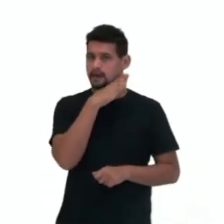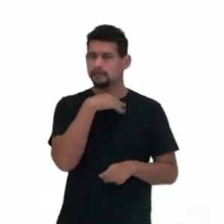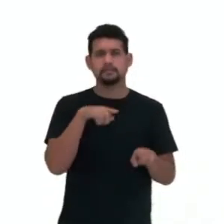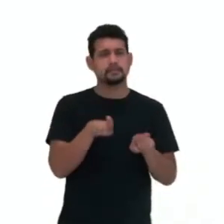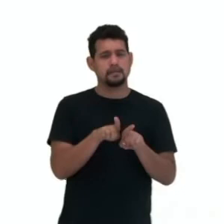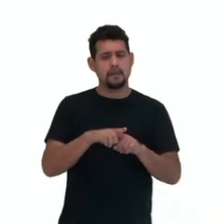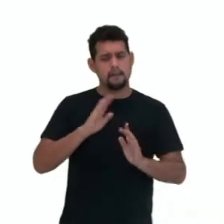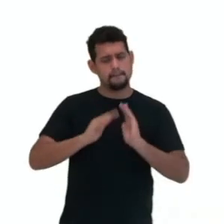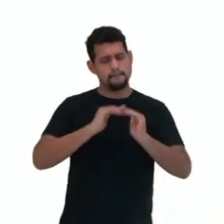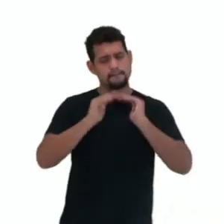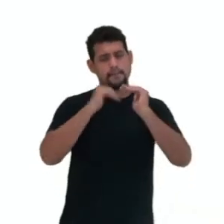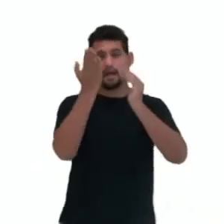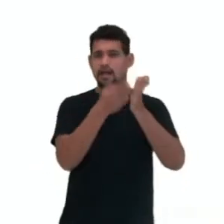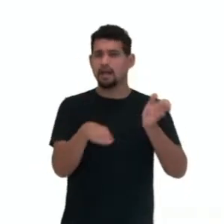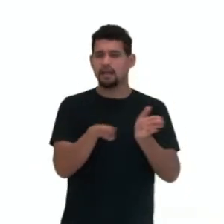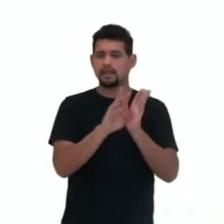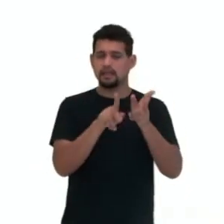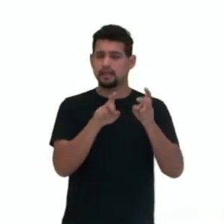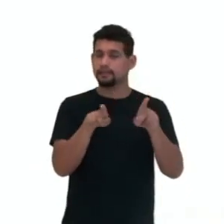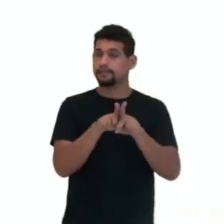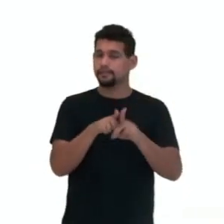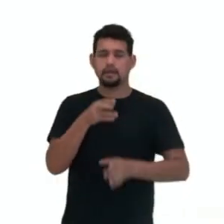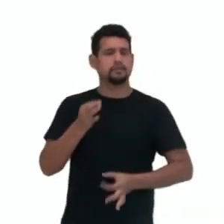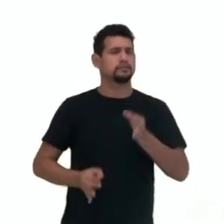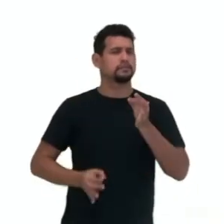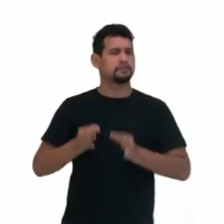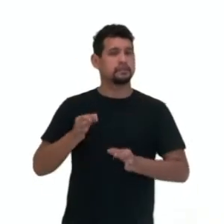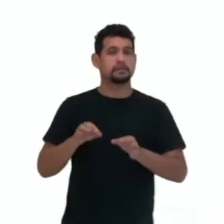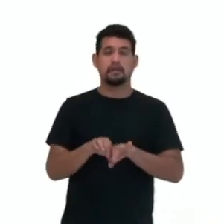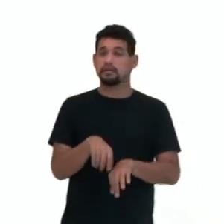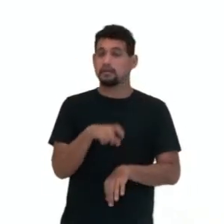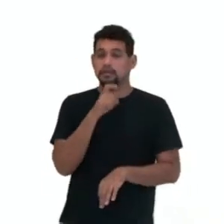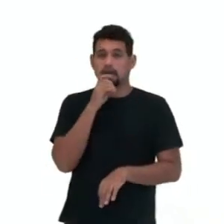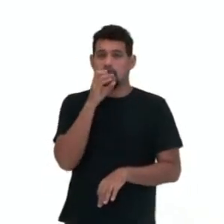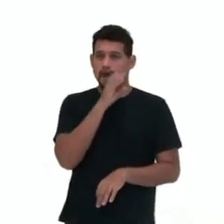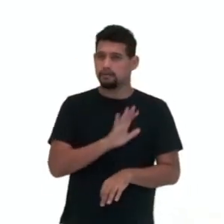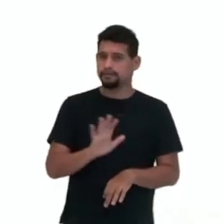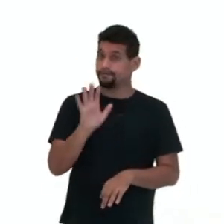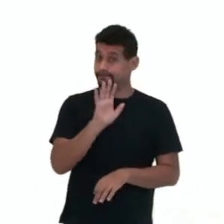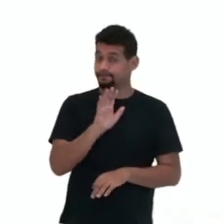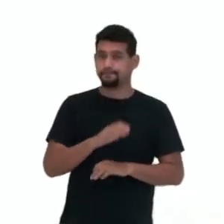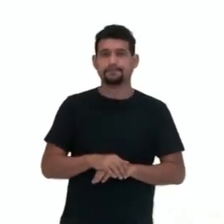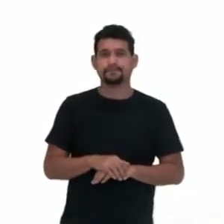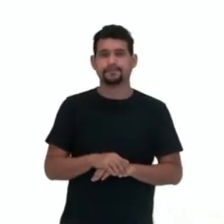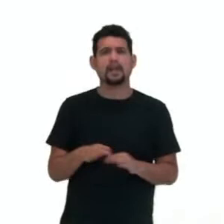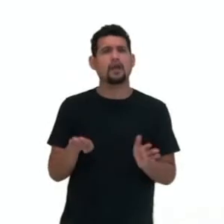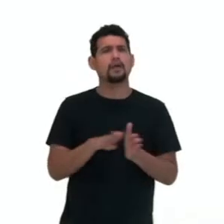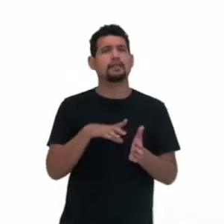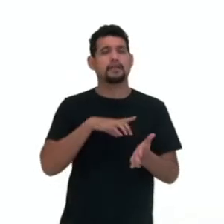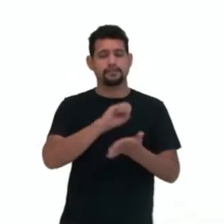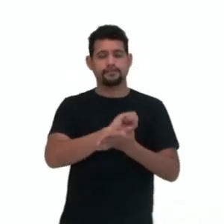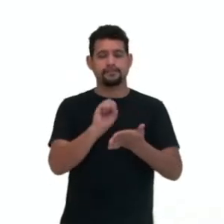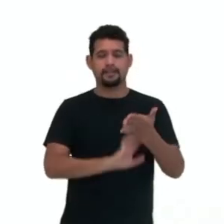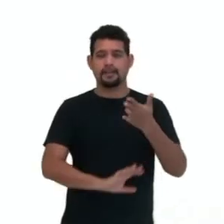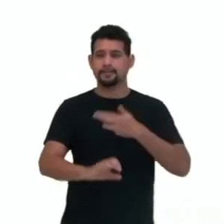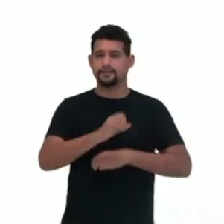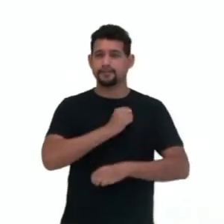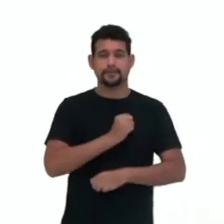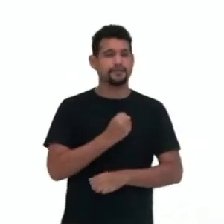vezes mais até vermos a justiça climática. Chegamos à atividade